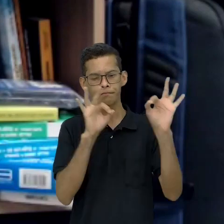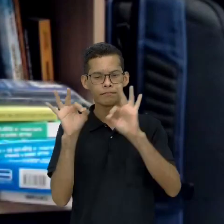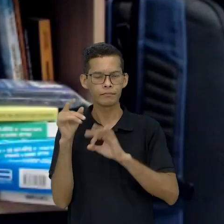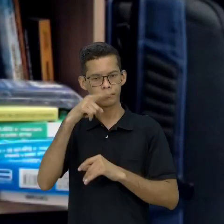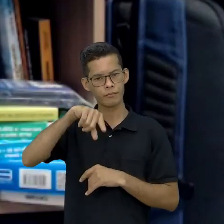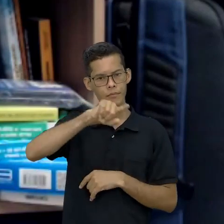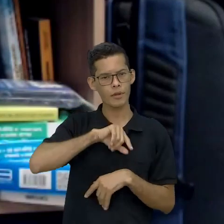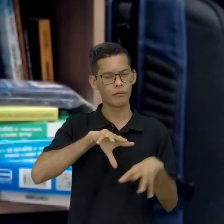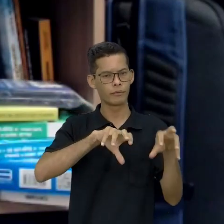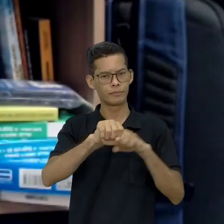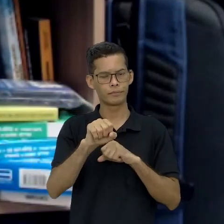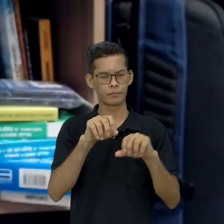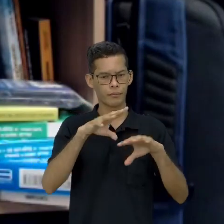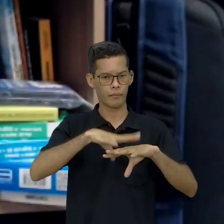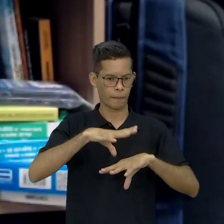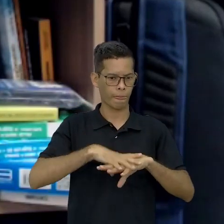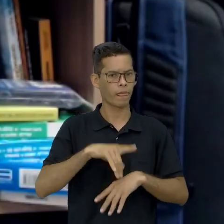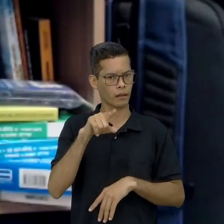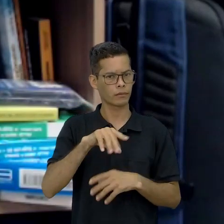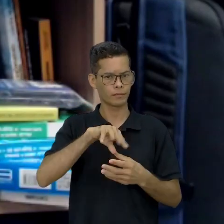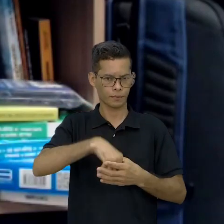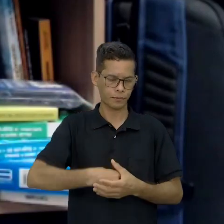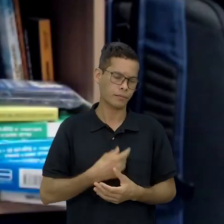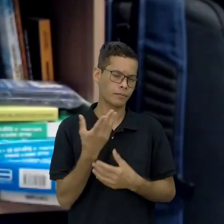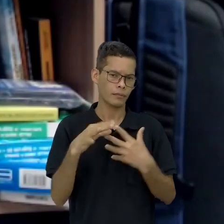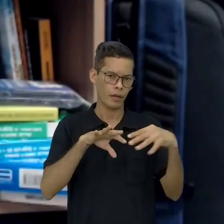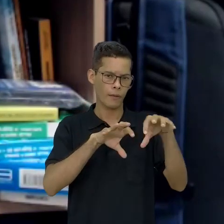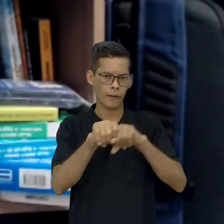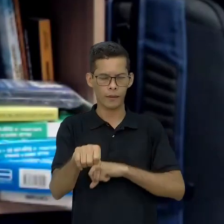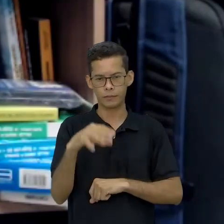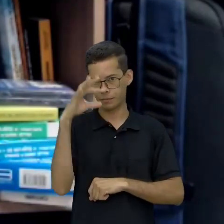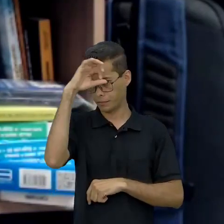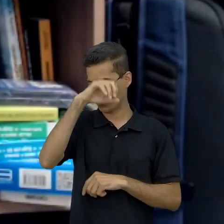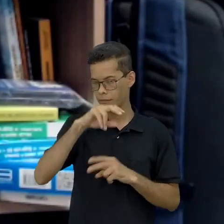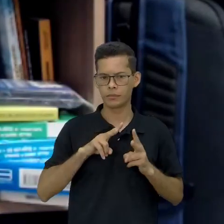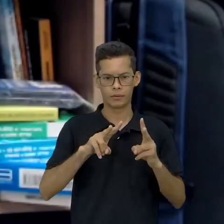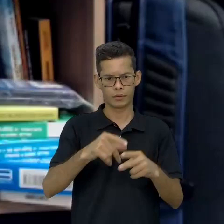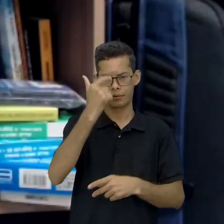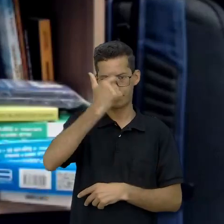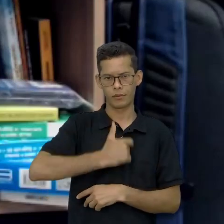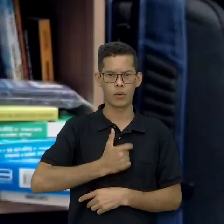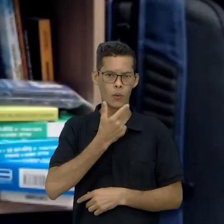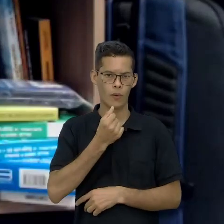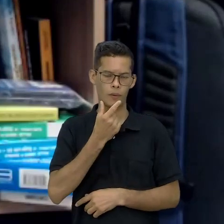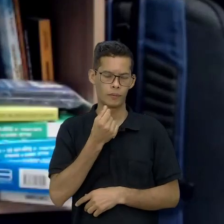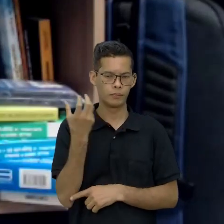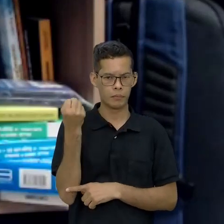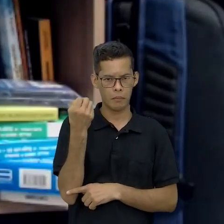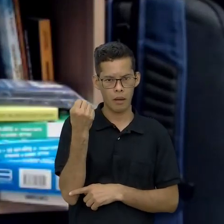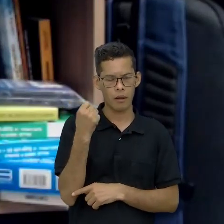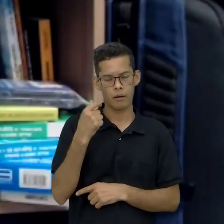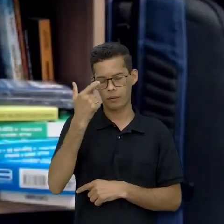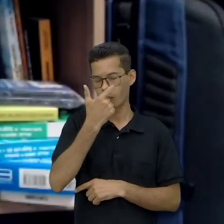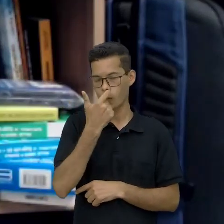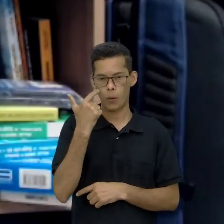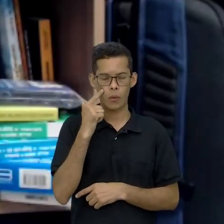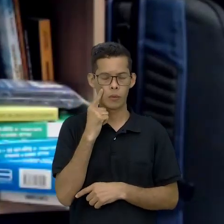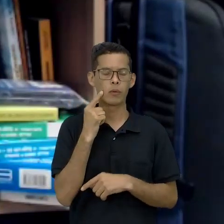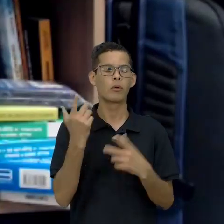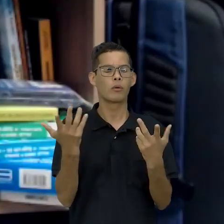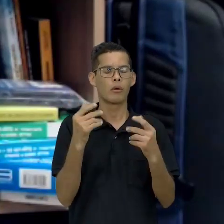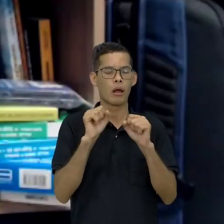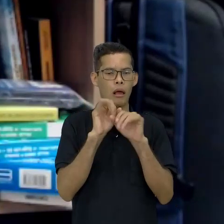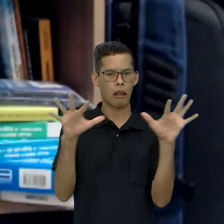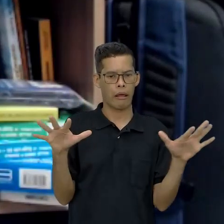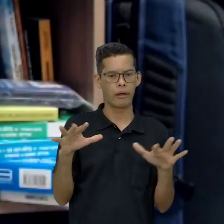matemática, né, no processo aí das formações do Aprender Sempre. Eu sou uma pessoa branca, de olhos e cabelos castanhos claros,